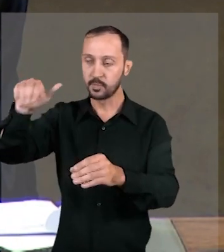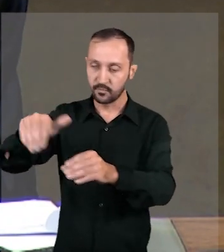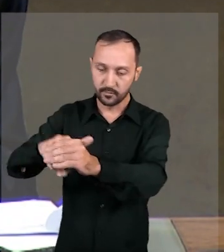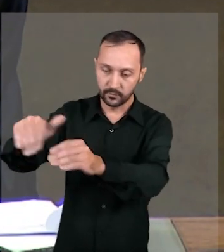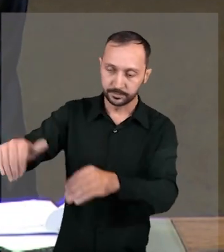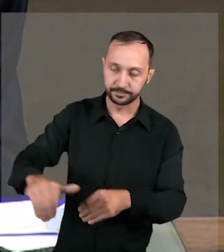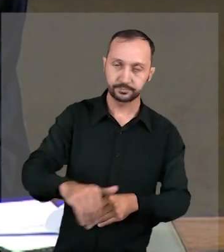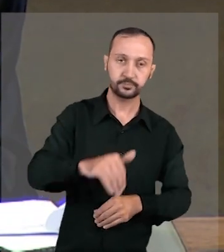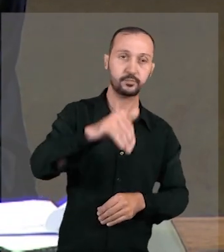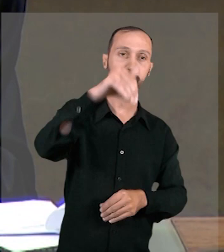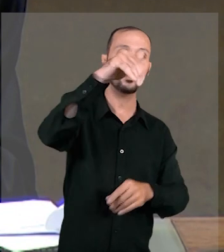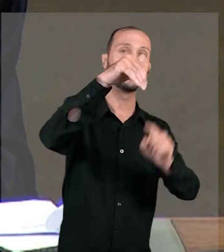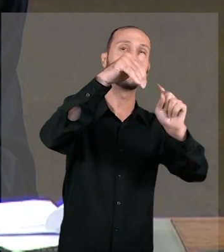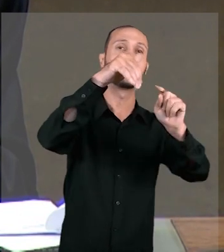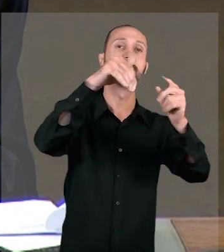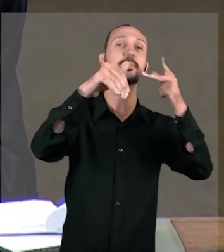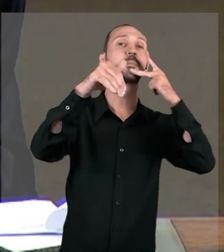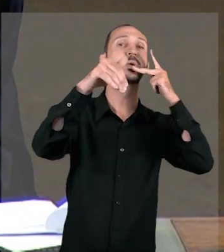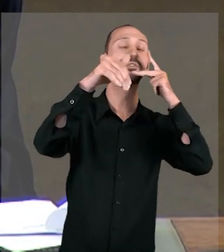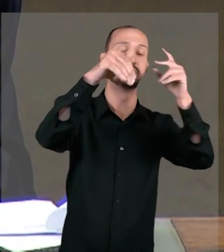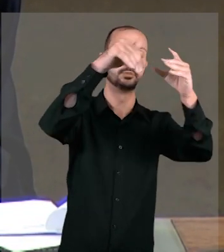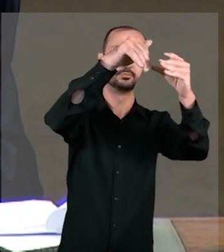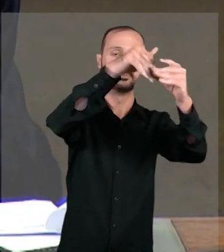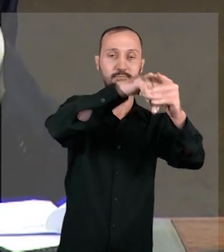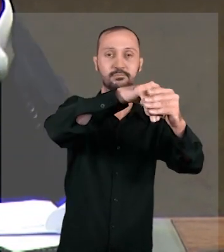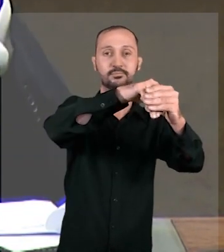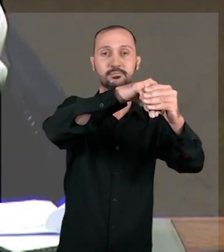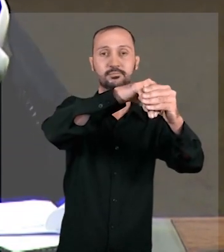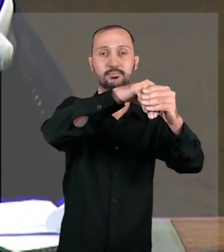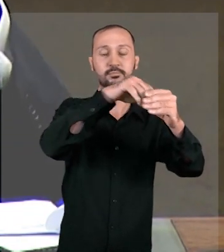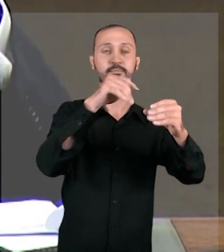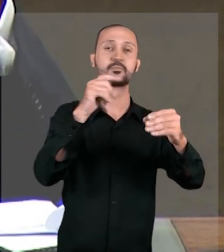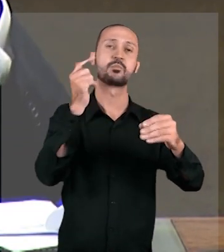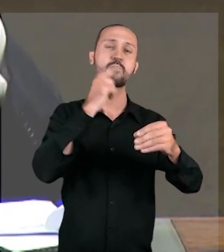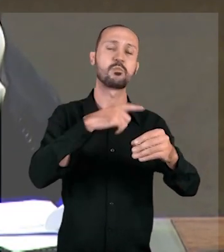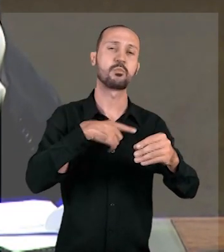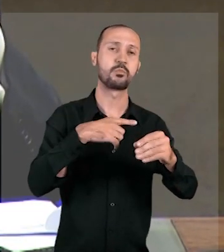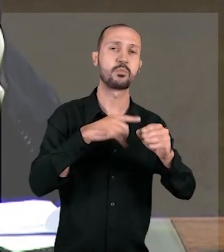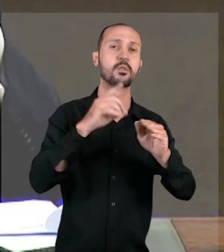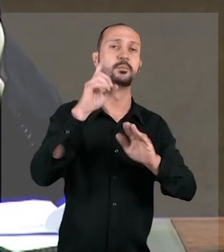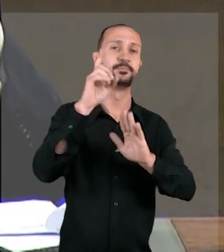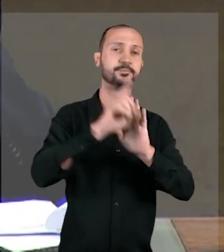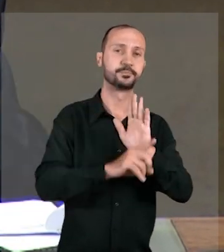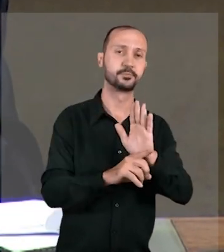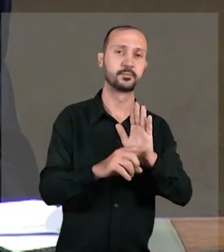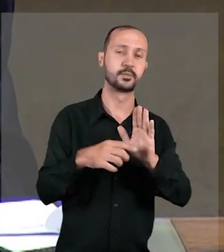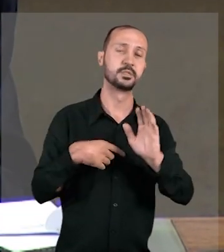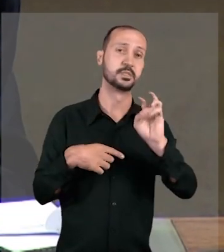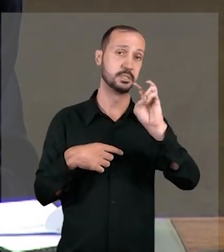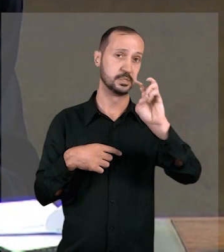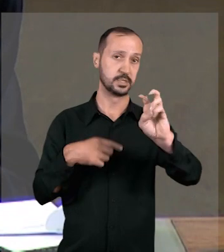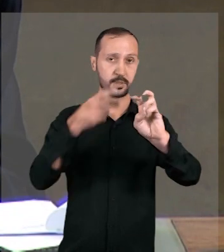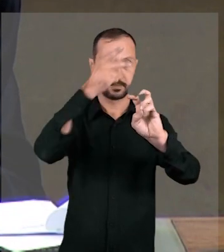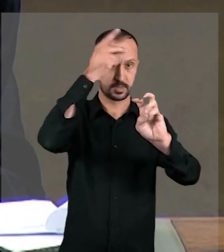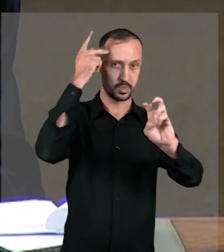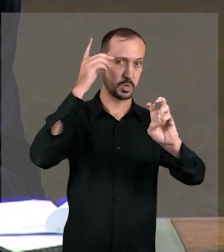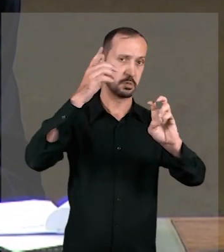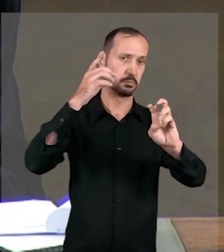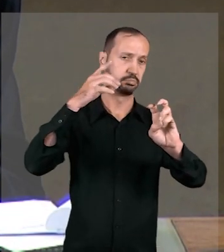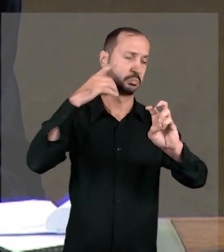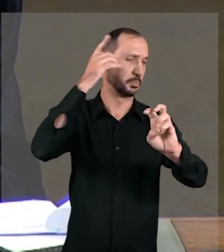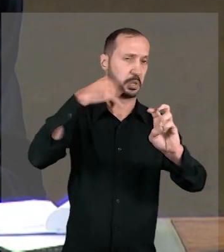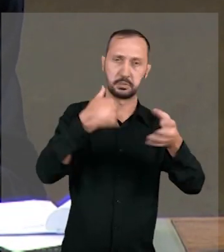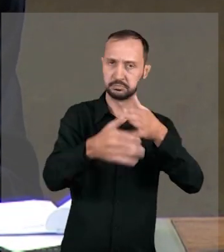para o partido. Se o partido tiver conquistado o direito de eleger 5